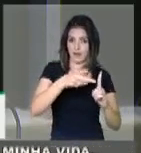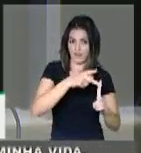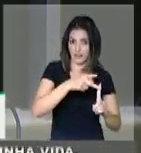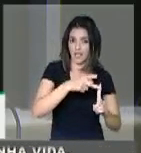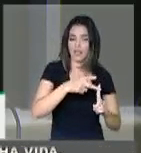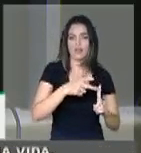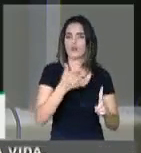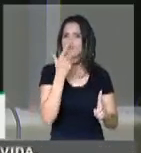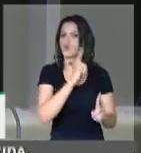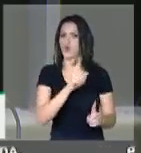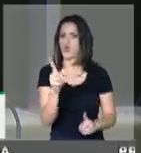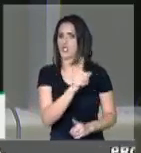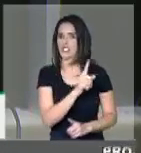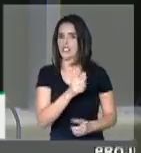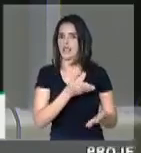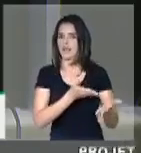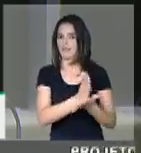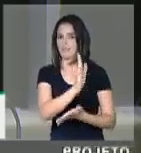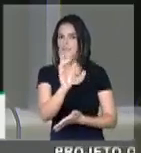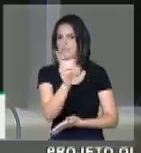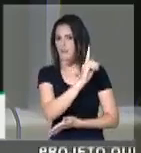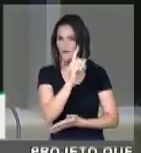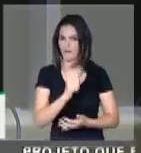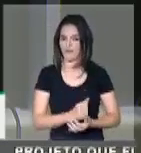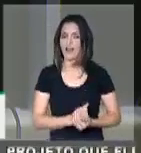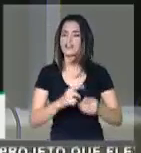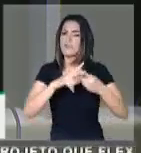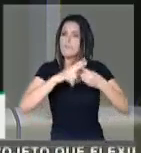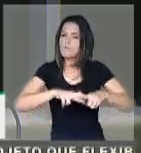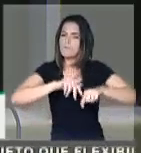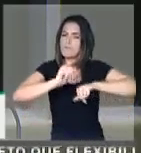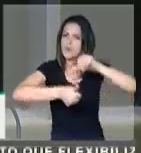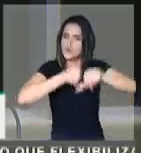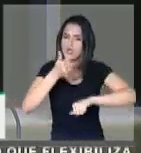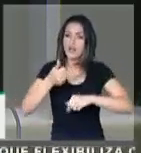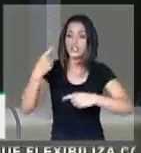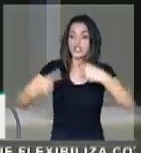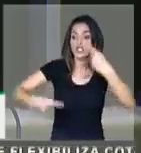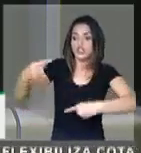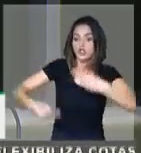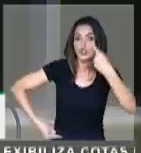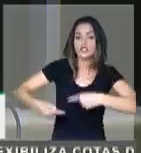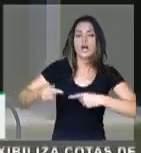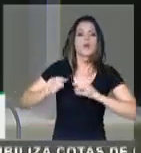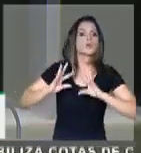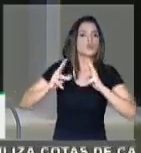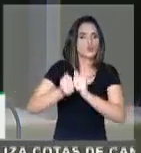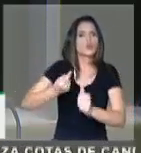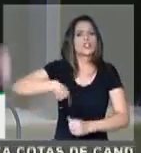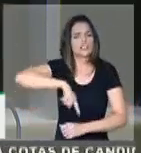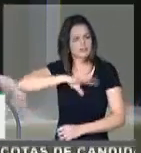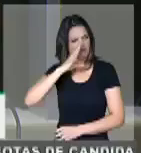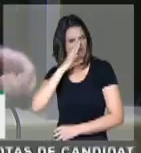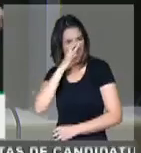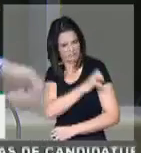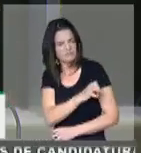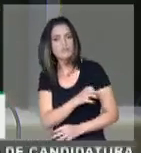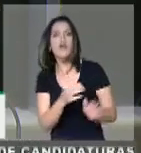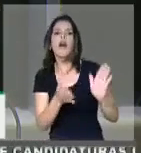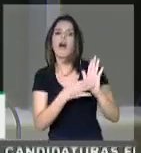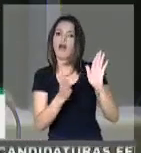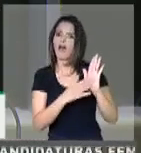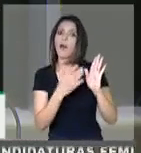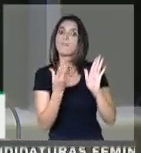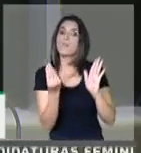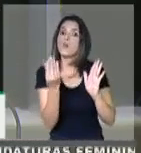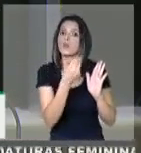teríamos conseguido os avanços que conseguimos, as mudanças na discussão da própria reforma. E é nesse sentido que nós